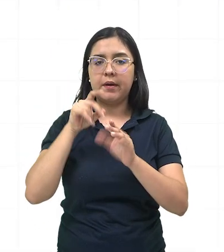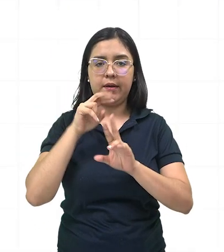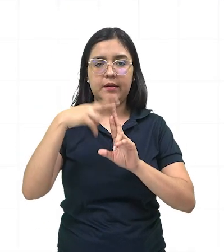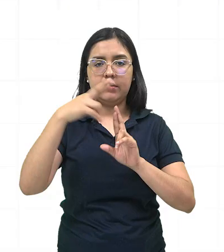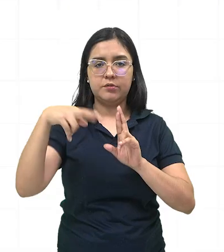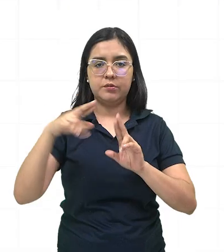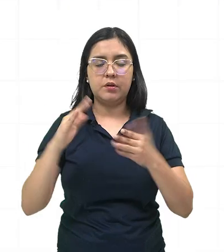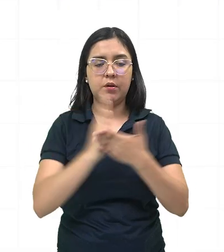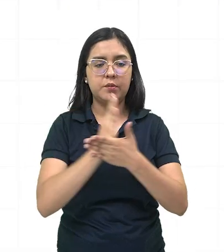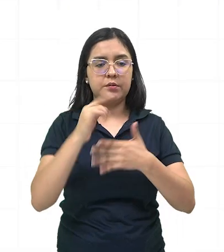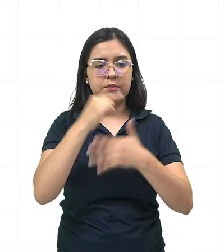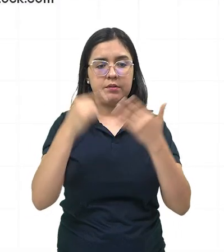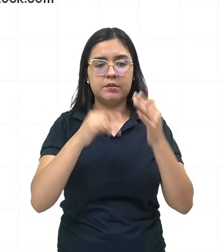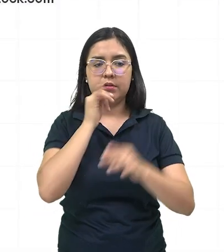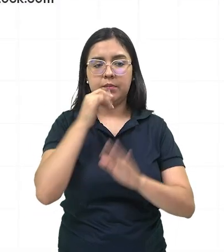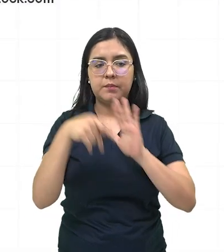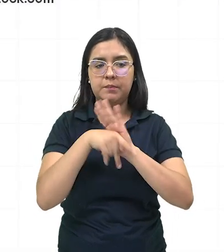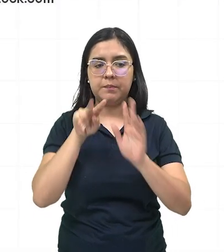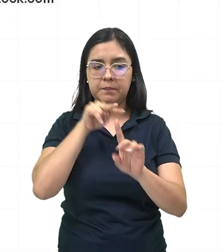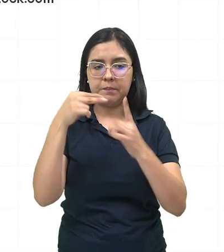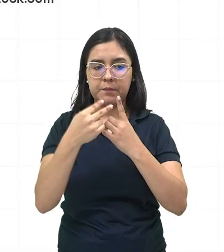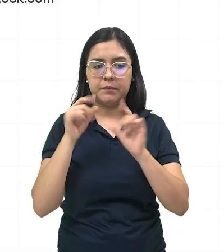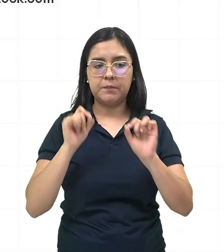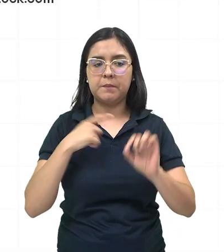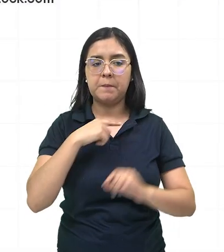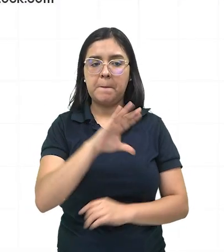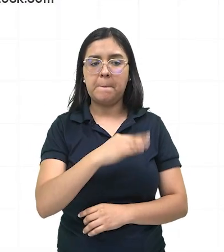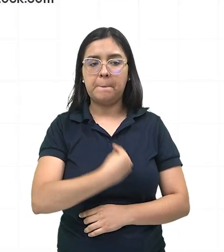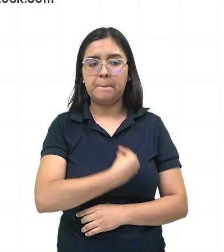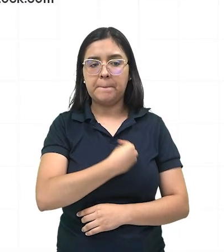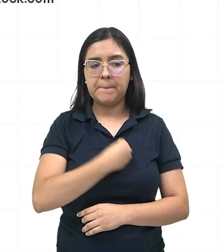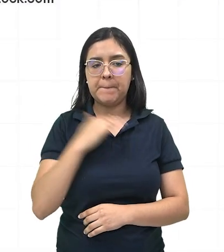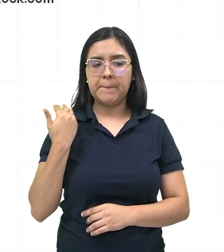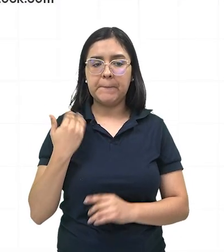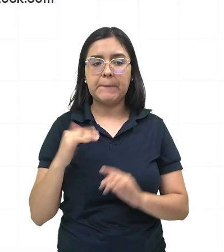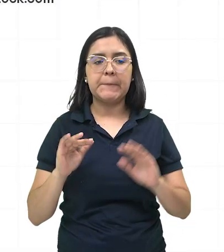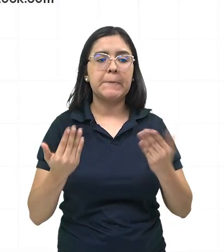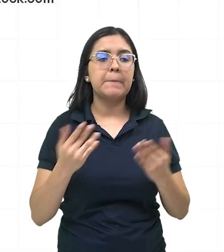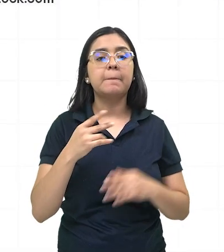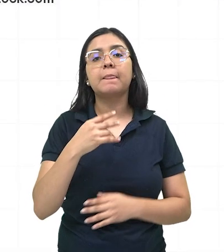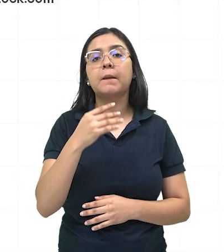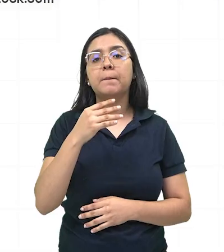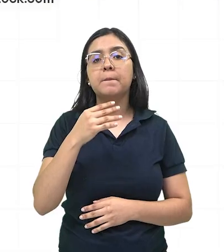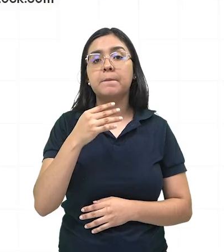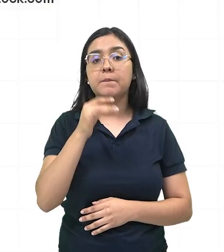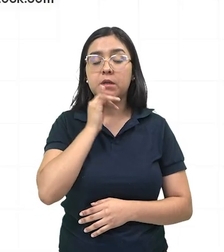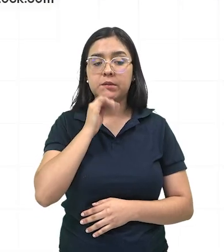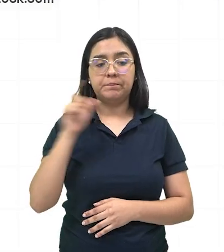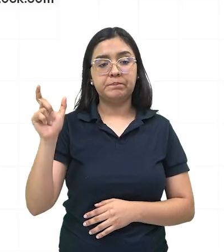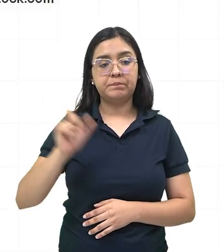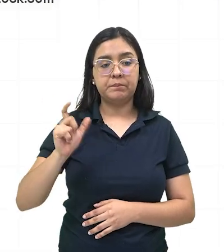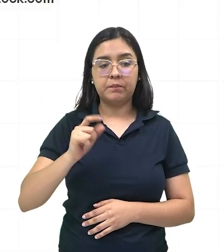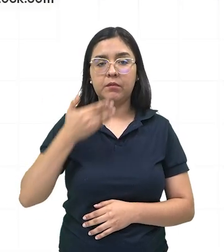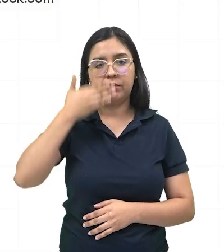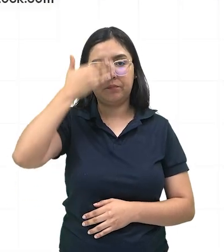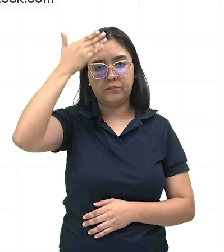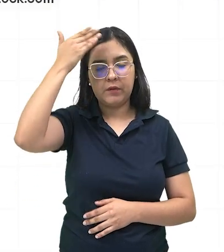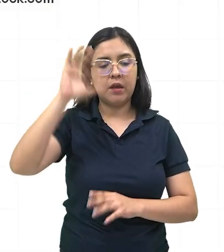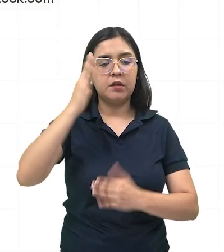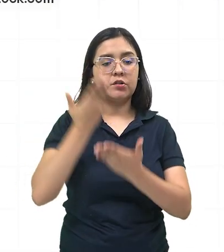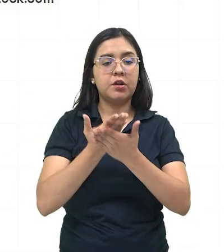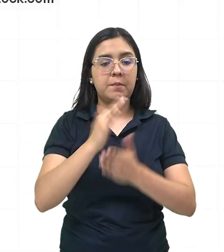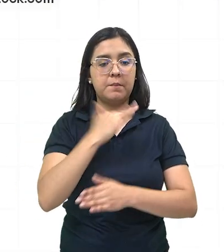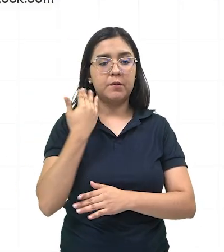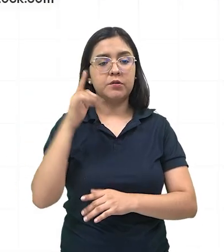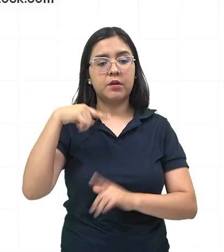né? Alguns exemplos também de visões religiosas sobre a morte. Por exemplo, no islamismo, acredita-se que a morte